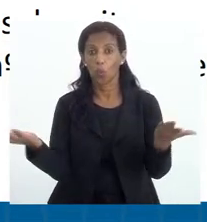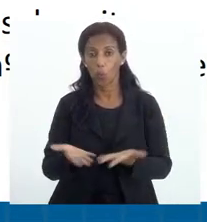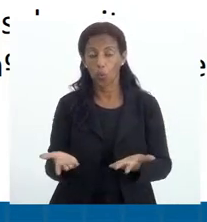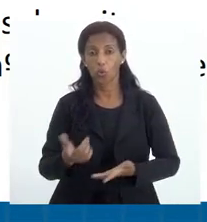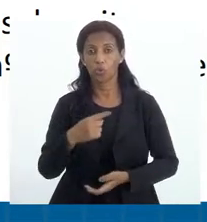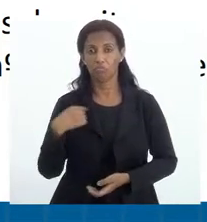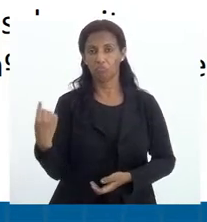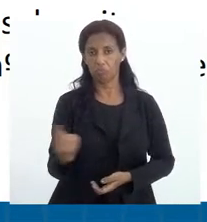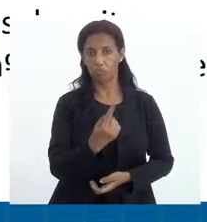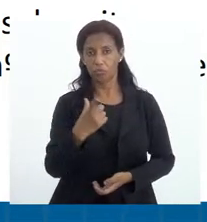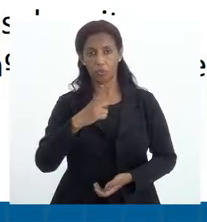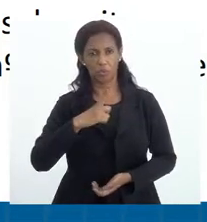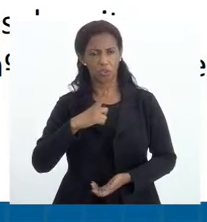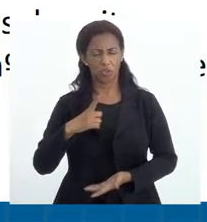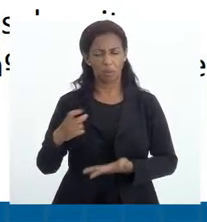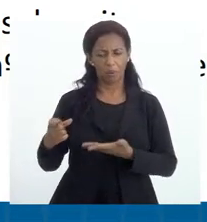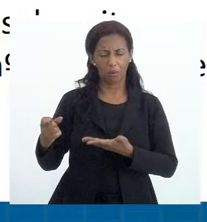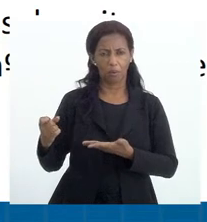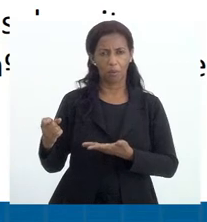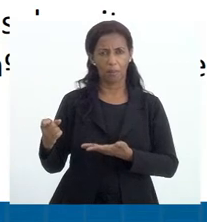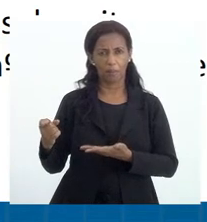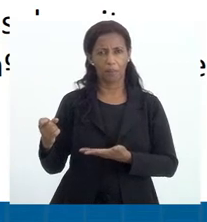temos